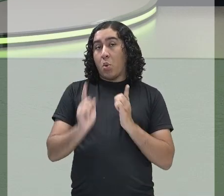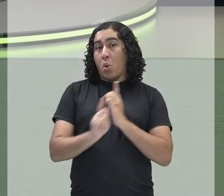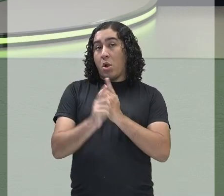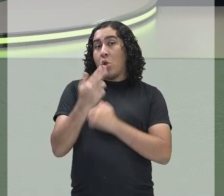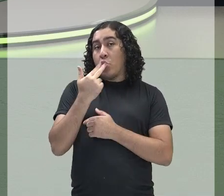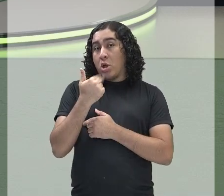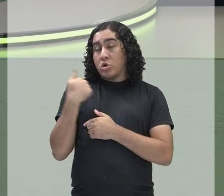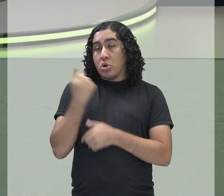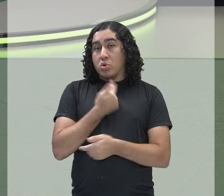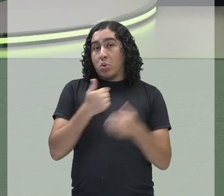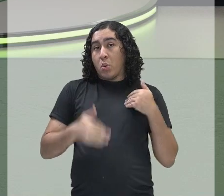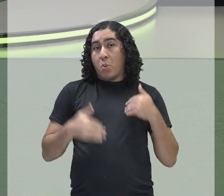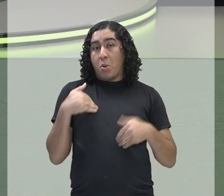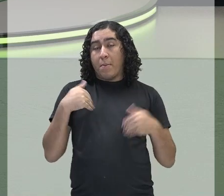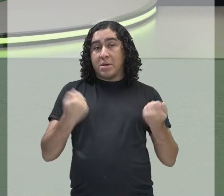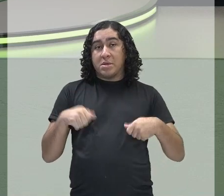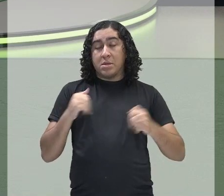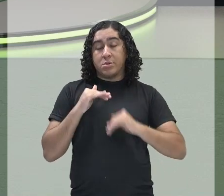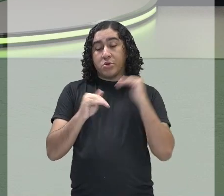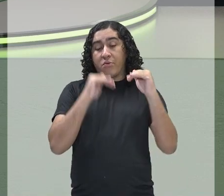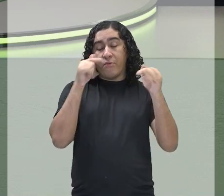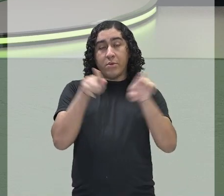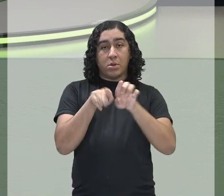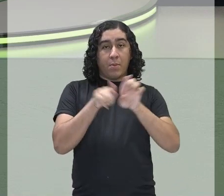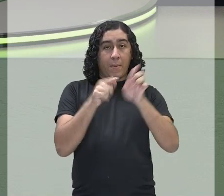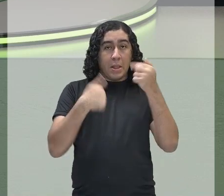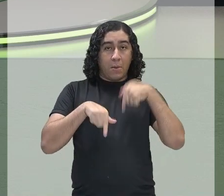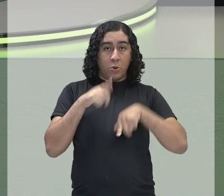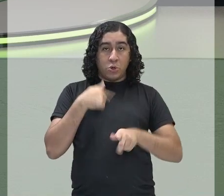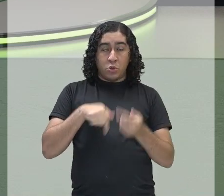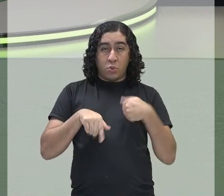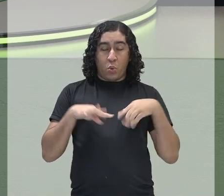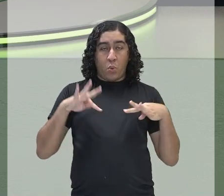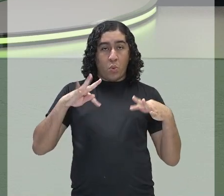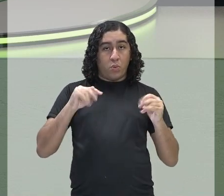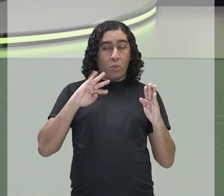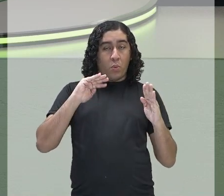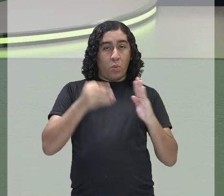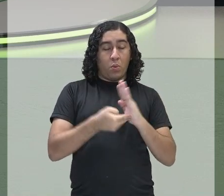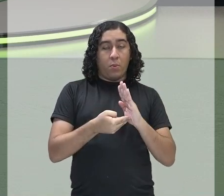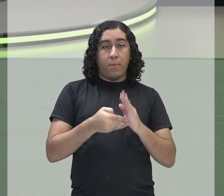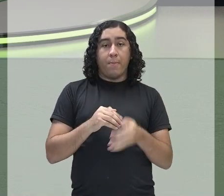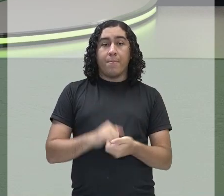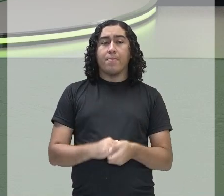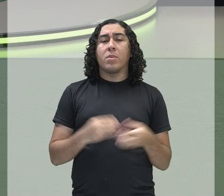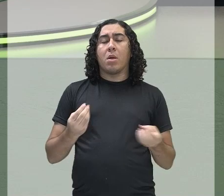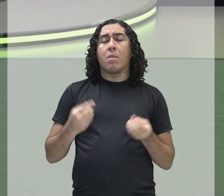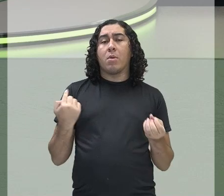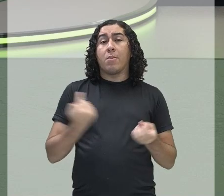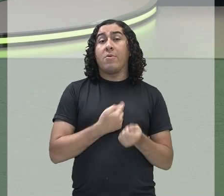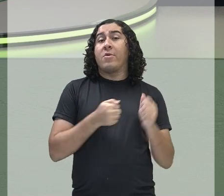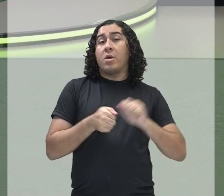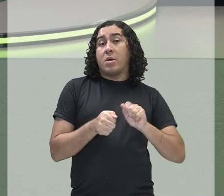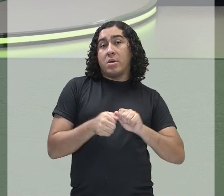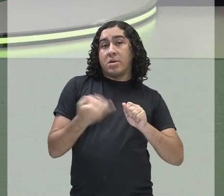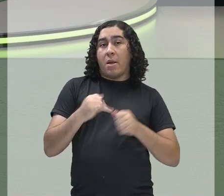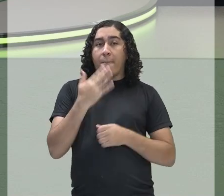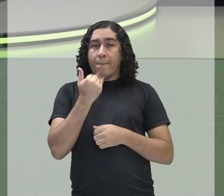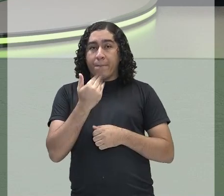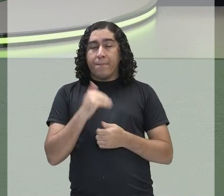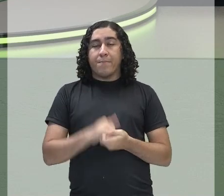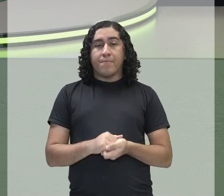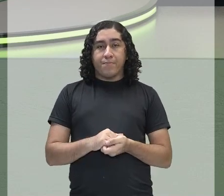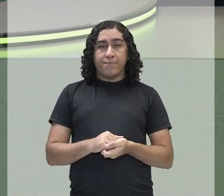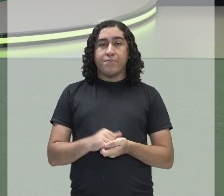precisa para se desenvolver, para realizar seu metabolismo, tá? E aí, qual é o primeiro processo que a gente faz quando a gente se alimenta? A gente coloca